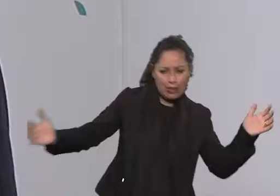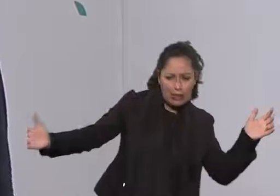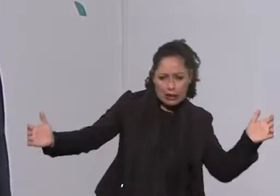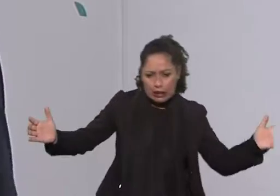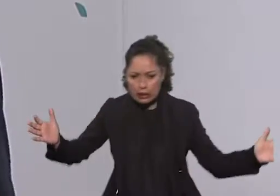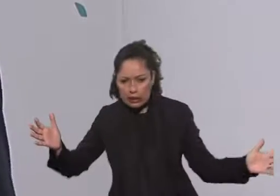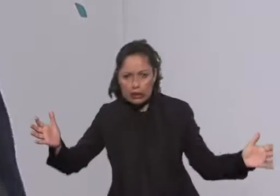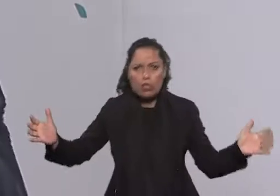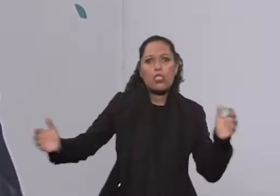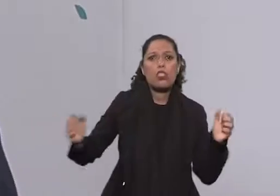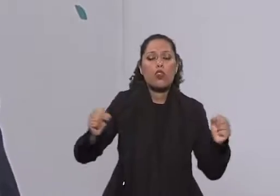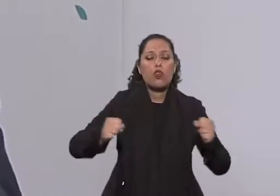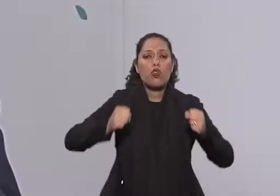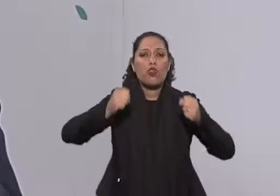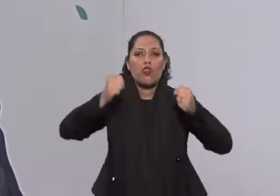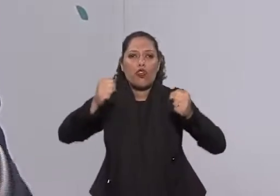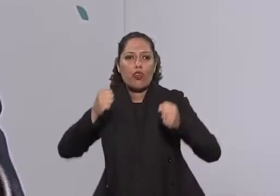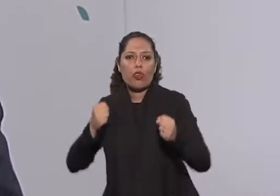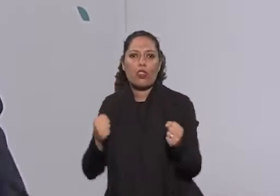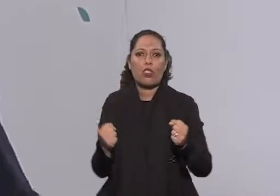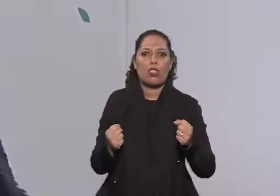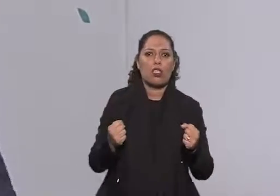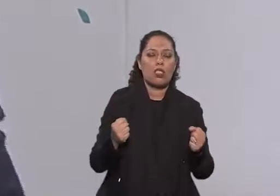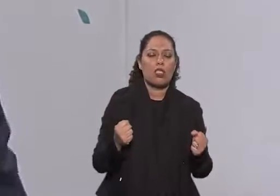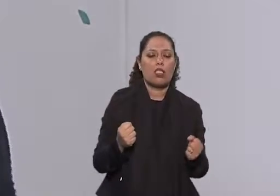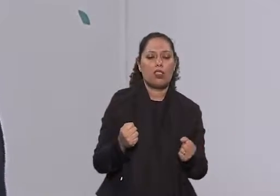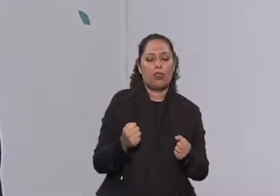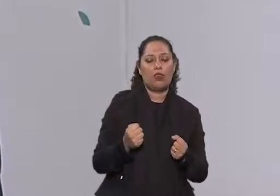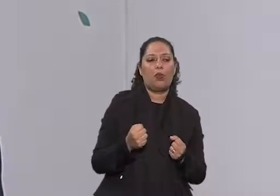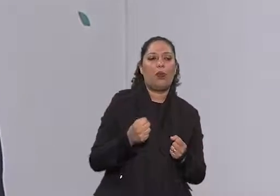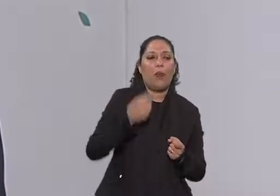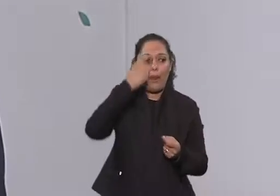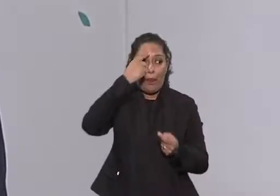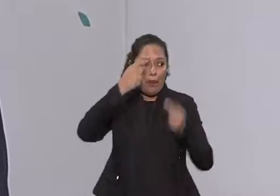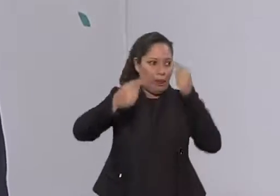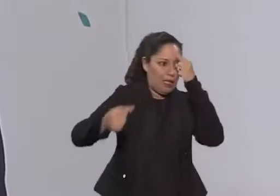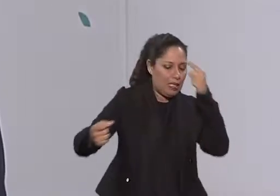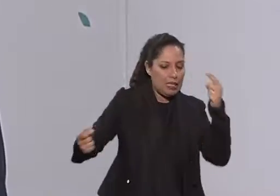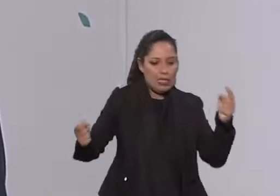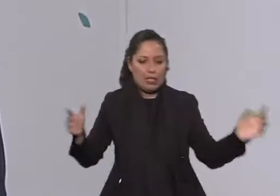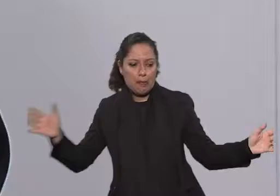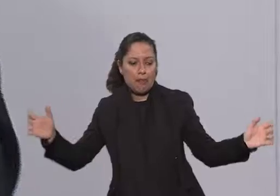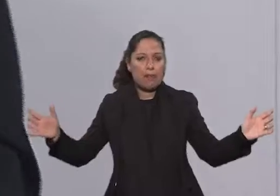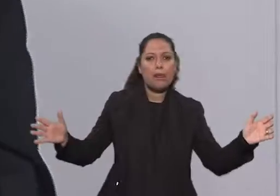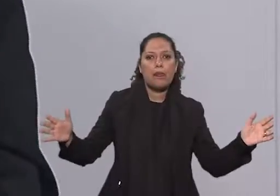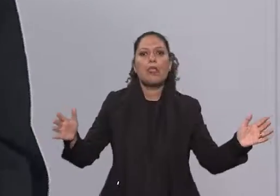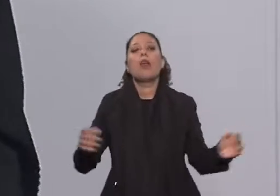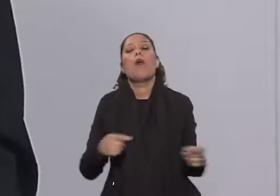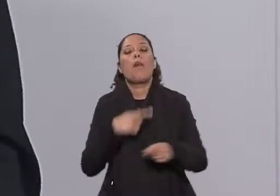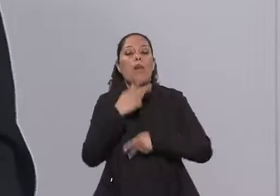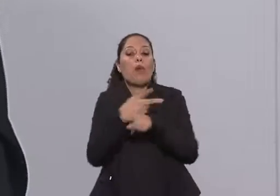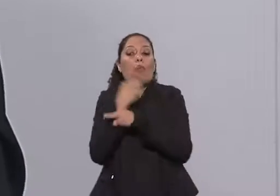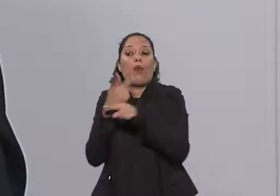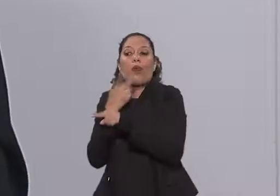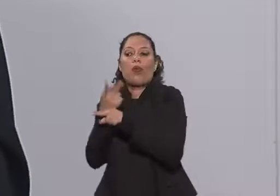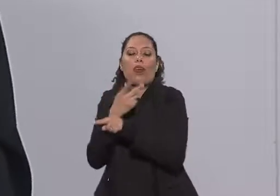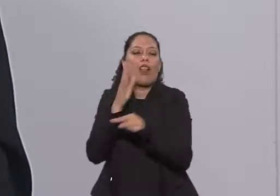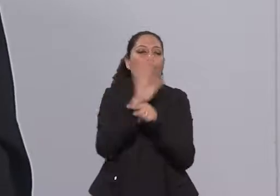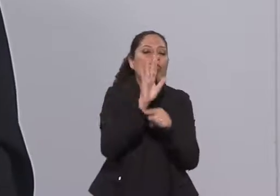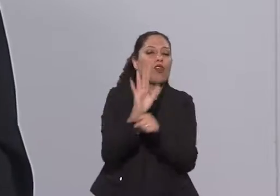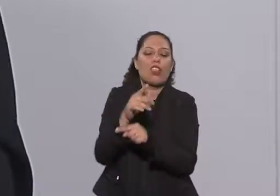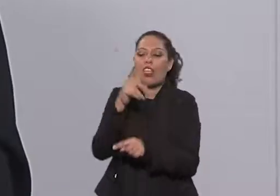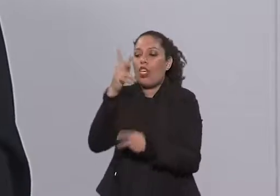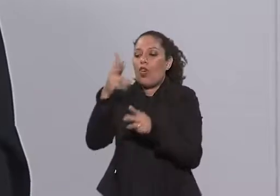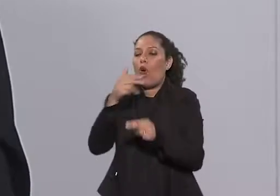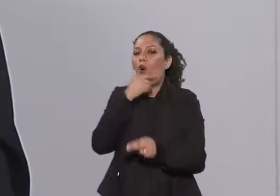do tempo não estão tentando defender de alguma ideia ruindo e ataca de novo uma ideia boa é bom a eptc pensei um bom armador na mesa